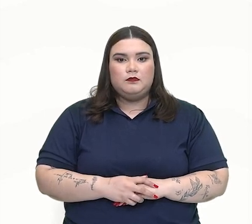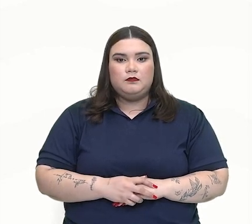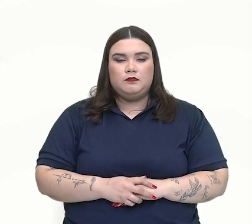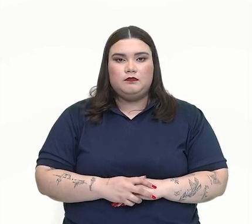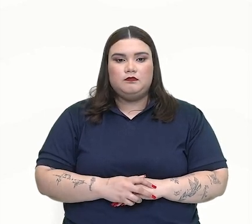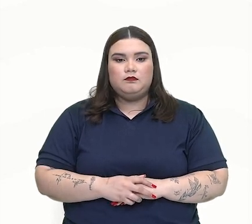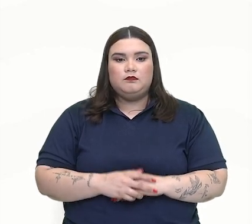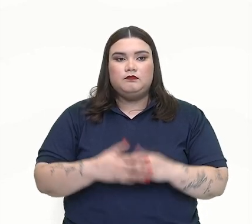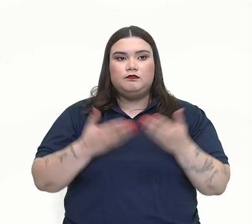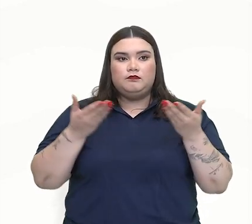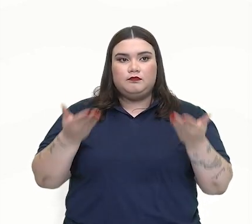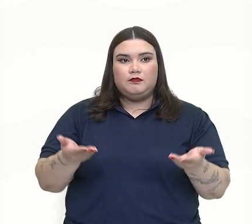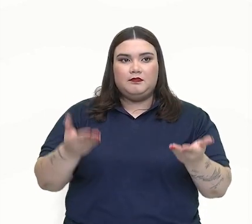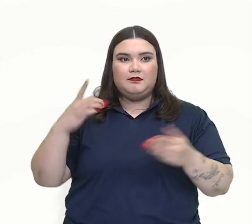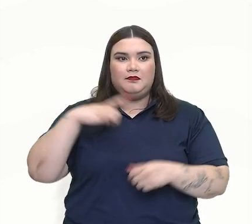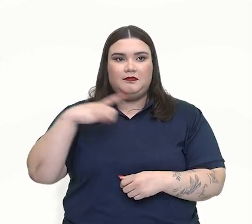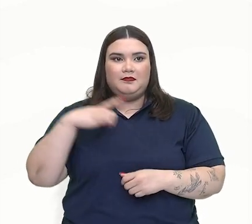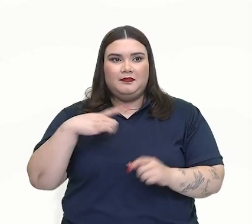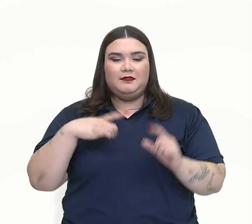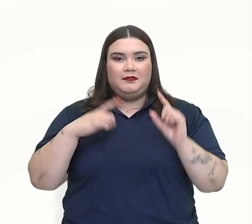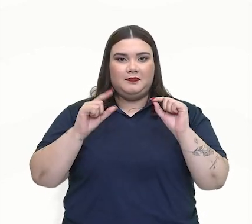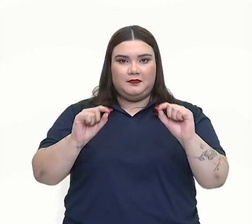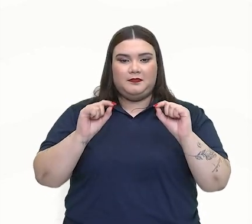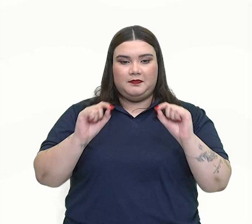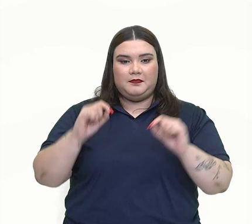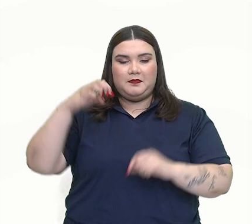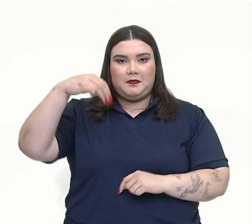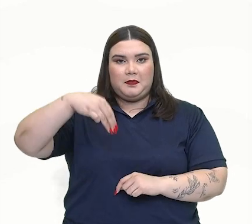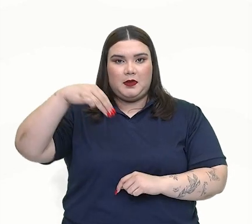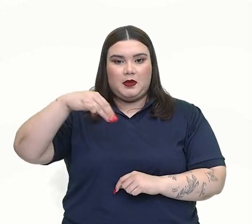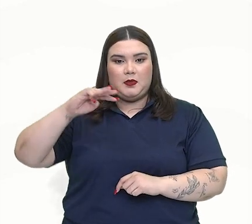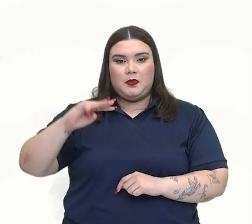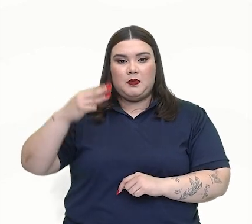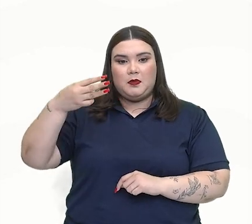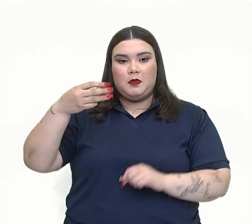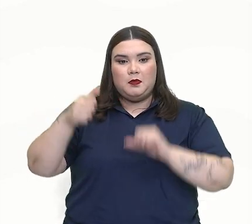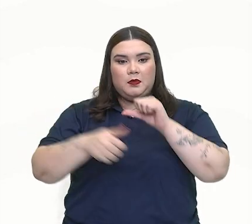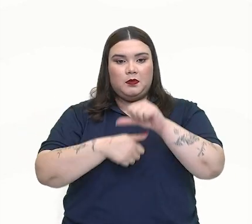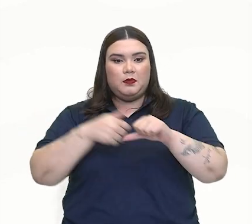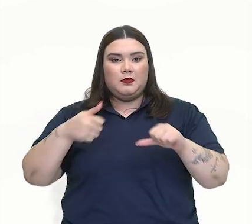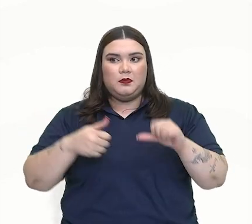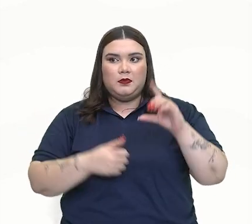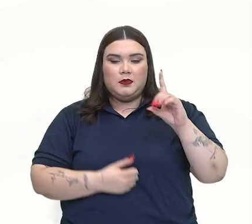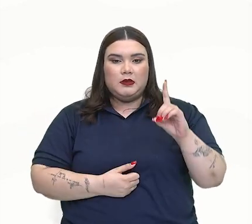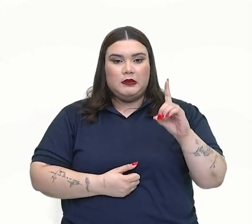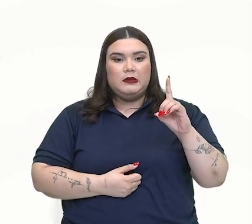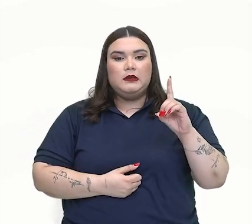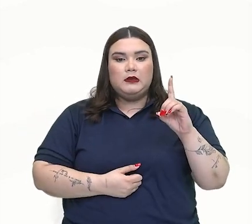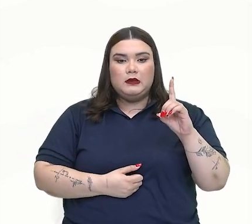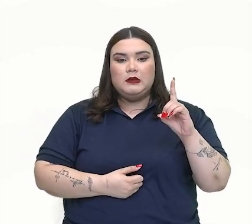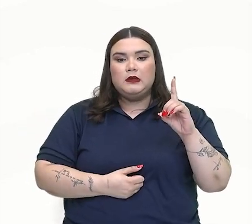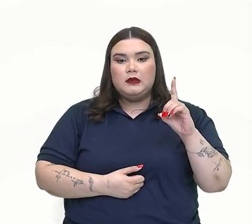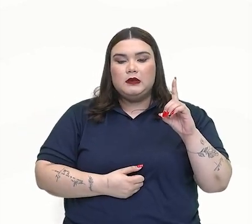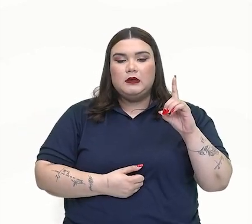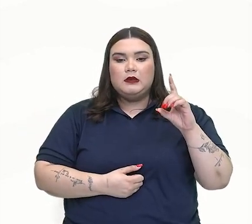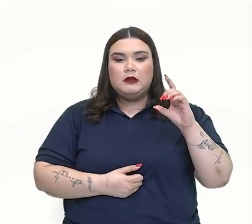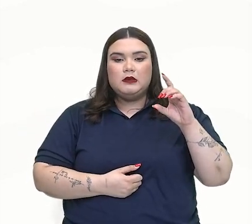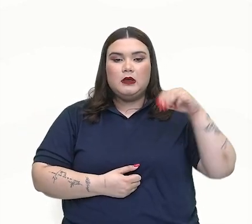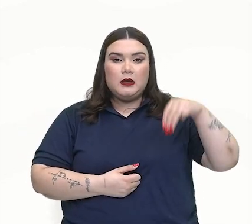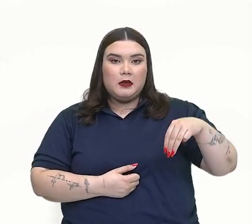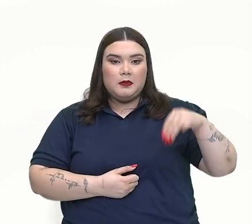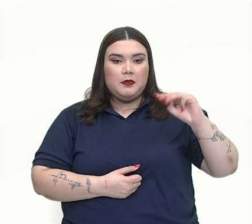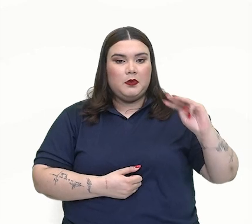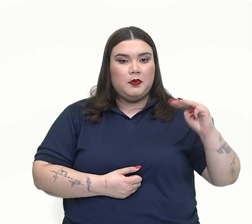Então, eu estou em metro cúbico e quero vir para decímetro cúbico. Nesse caso, ó,